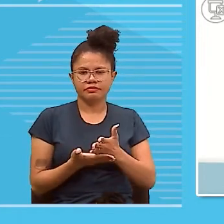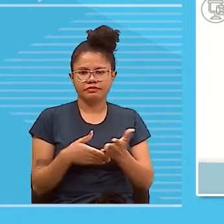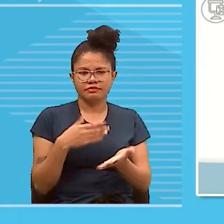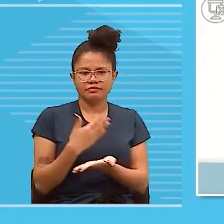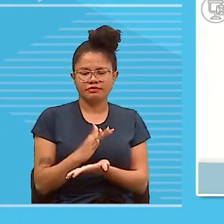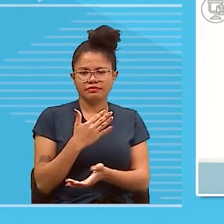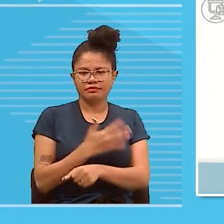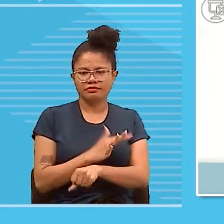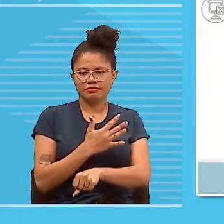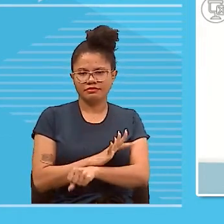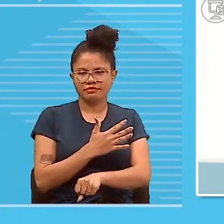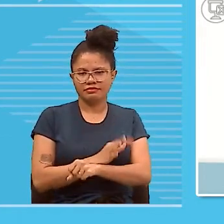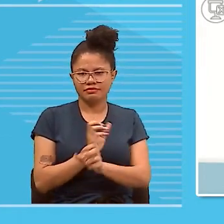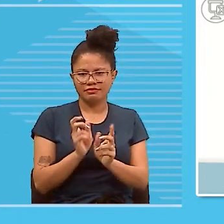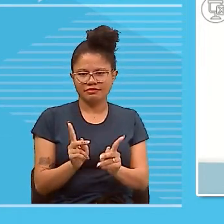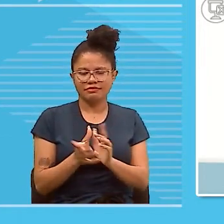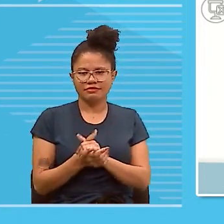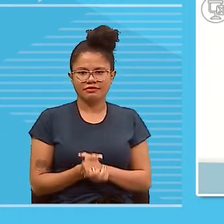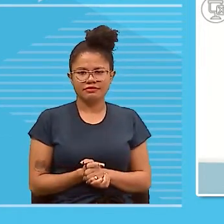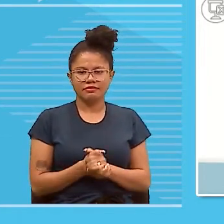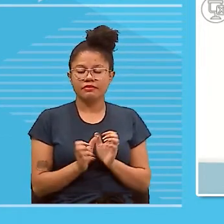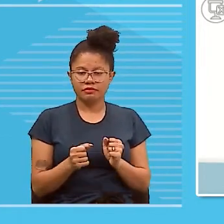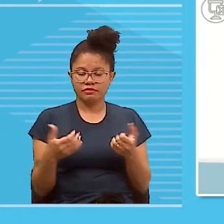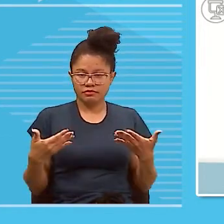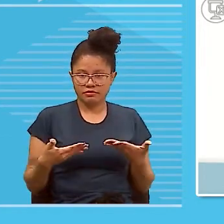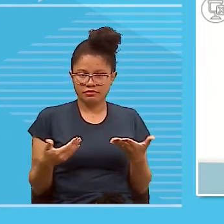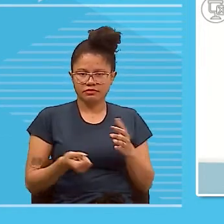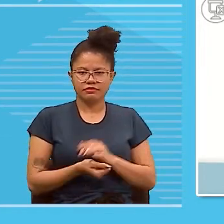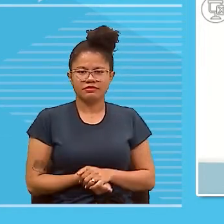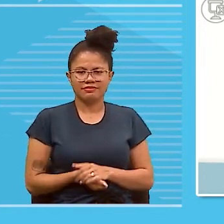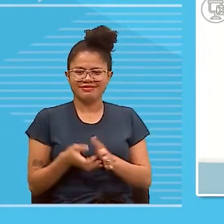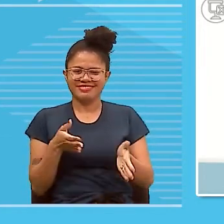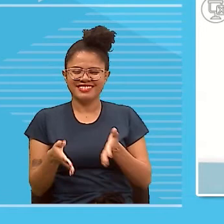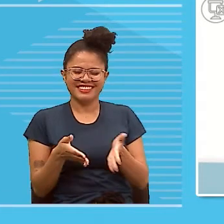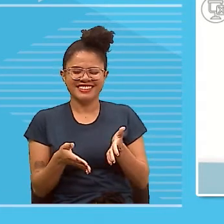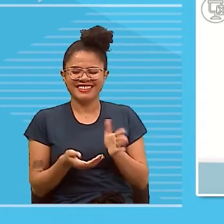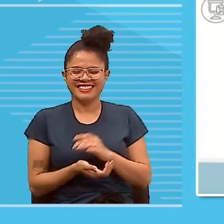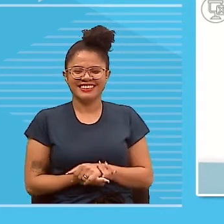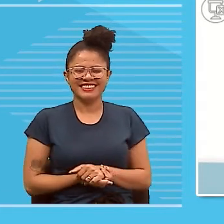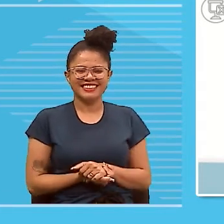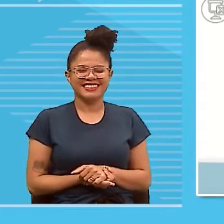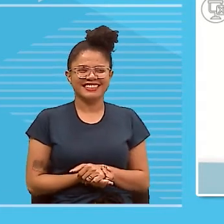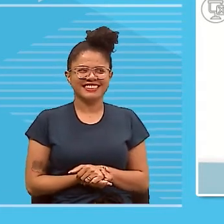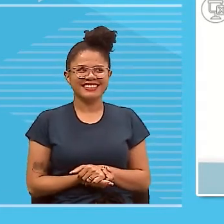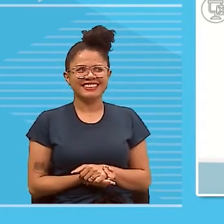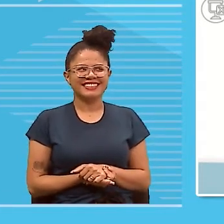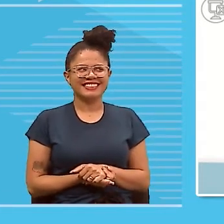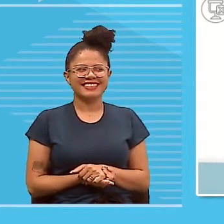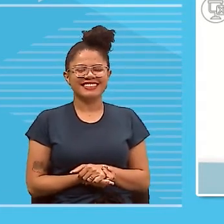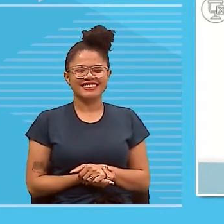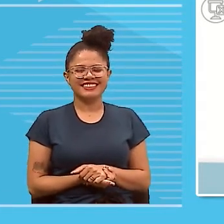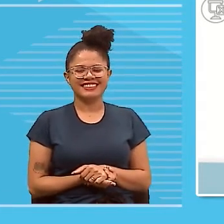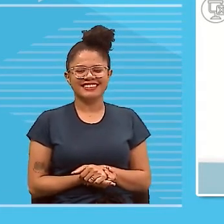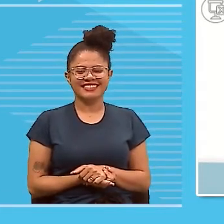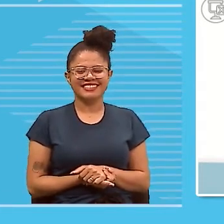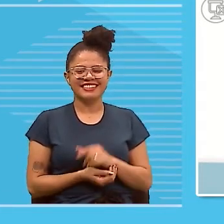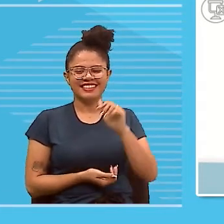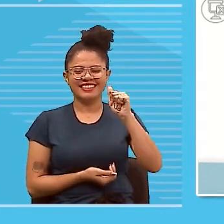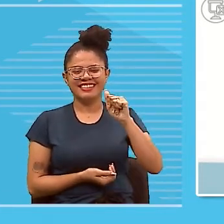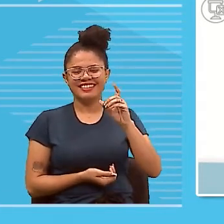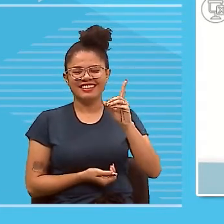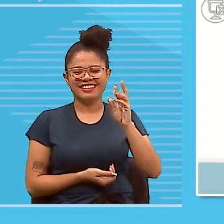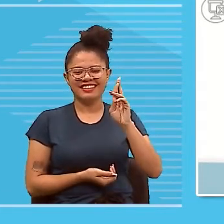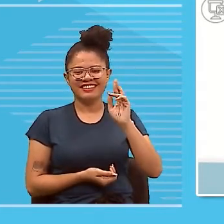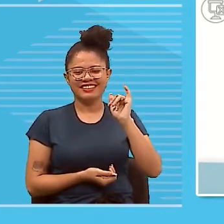bom Pode ser agora né a melhor parte né Adriana manda